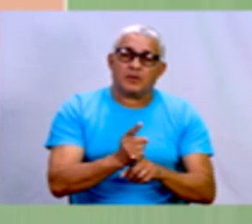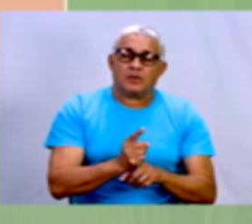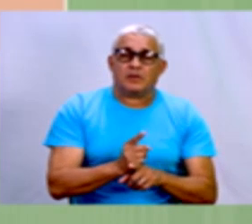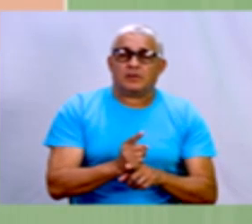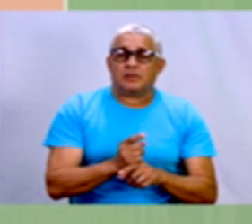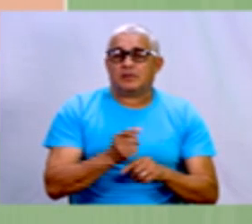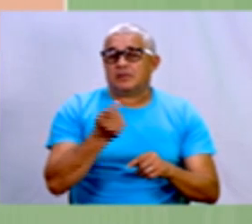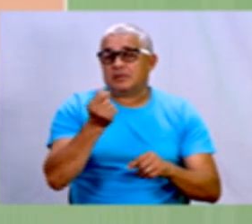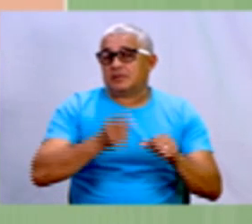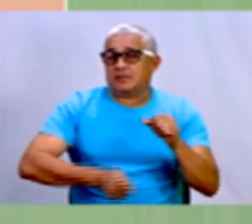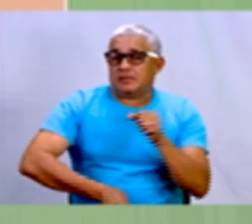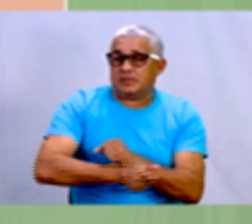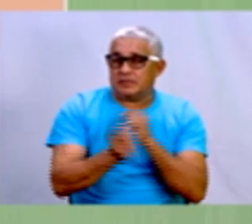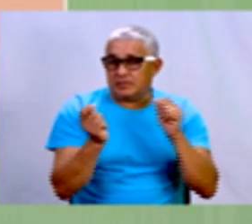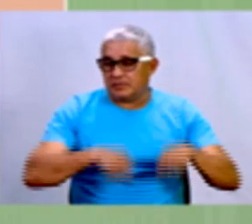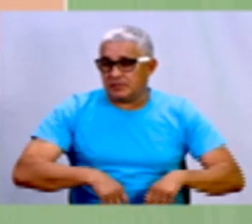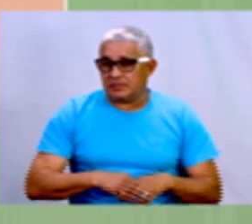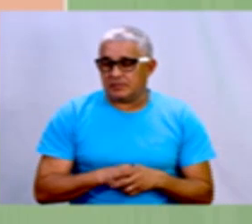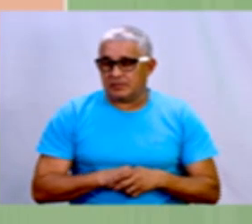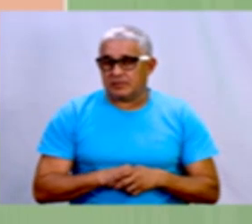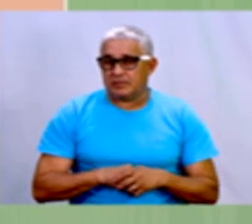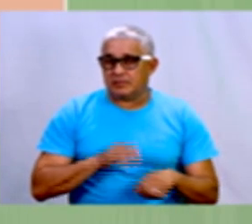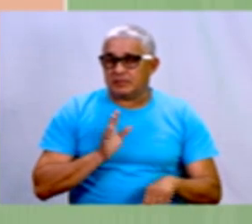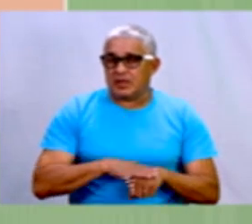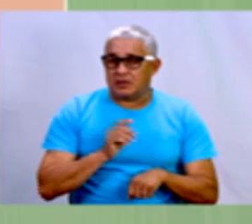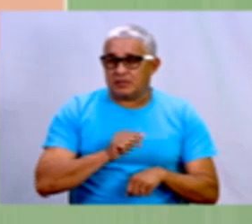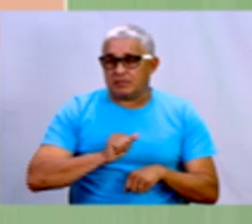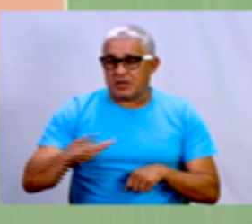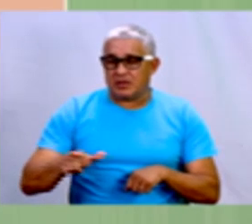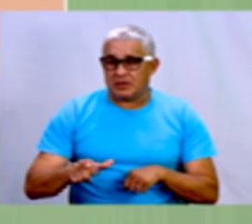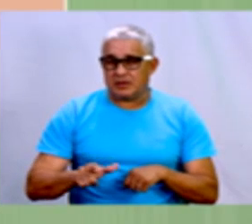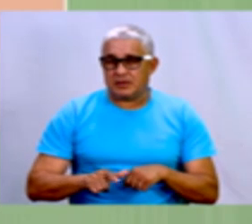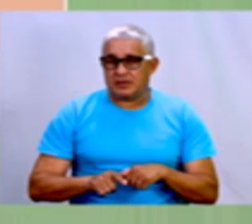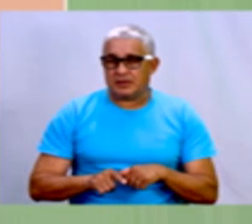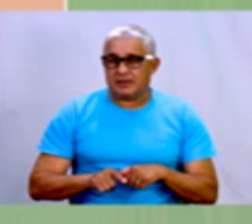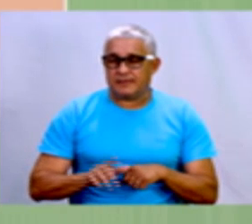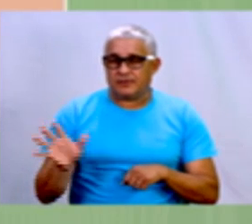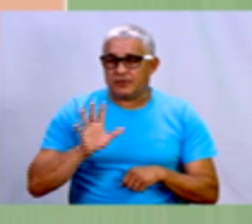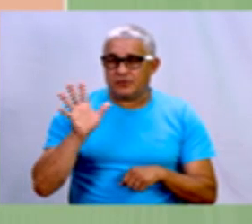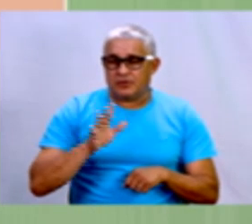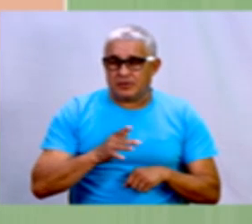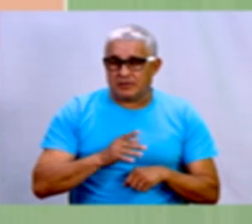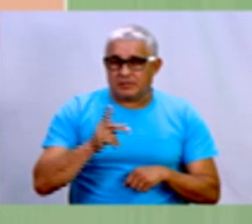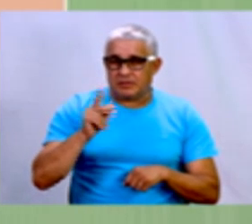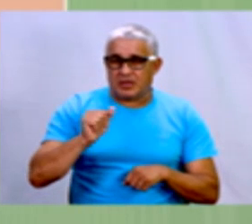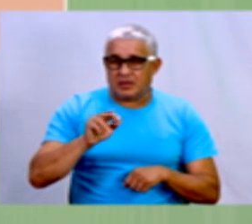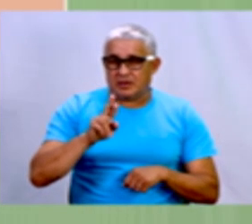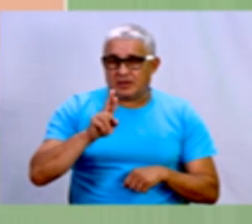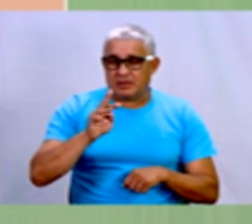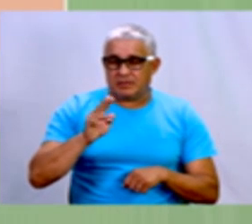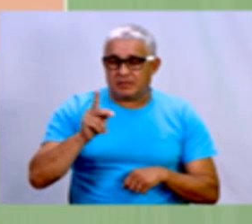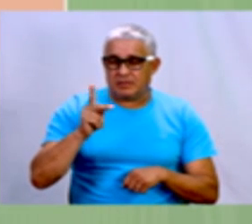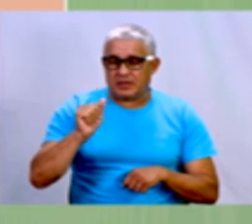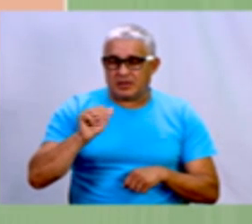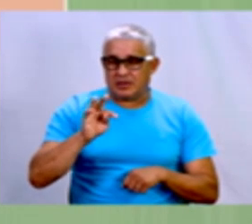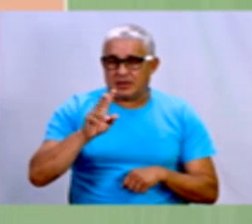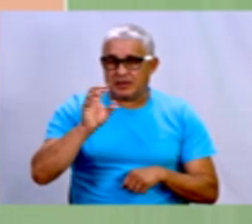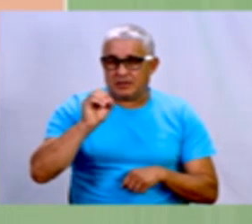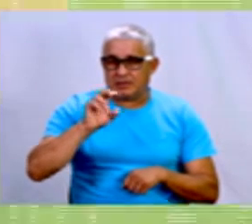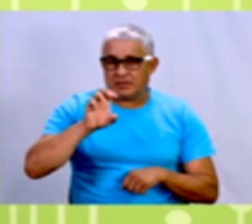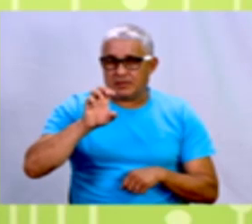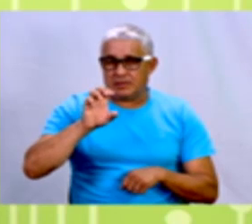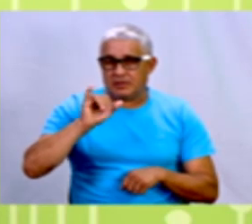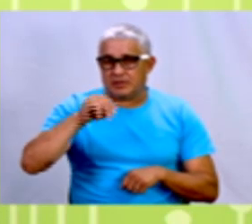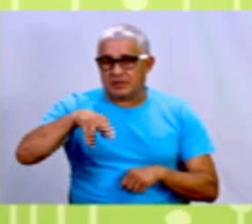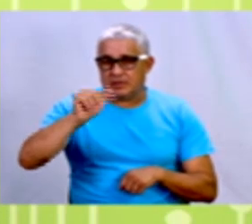de investimento que rendam mais do que custam para os patrocinadores. Logicamente, tem que render mais do que custar, senão não